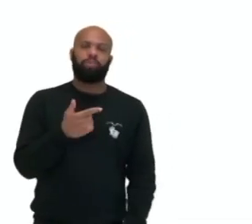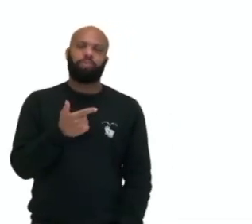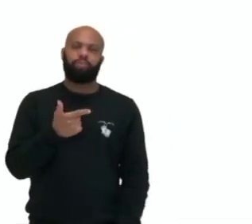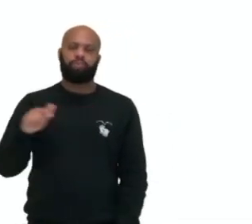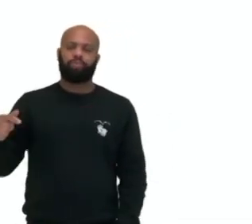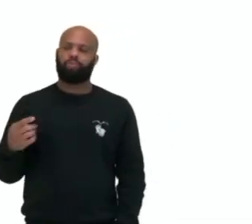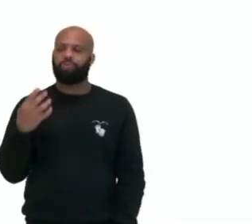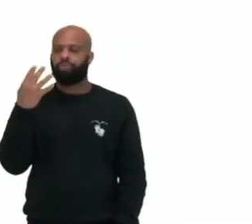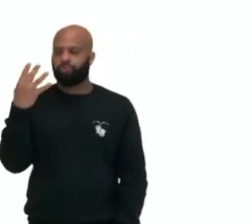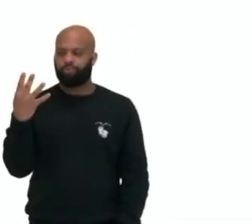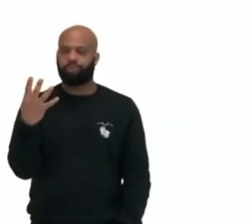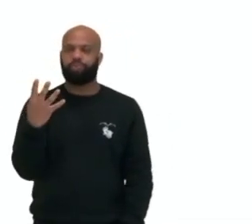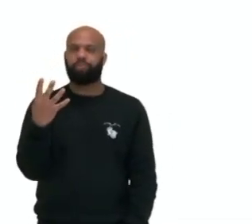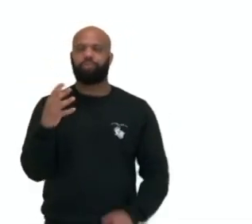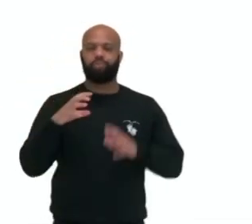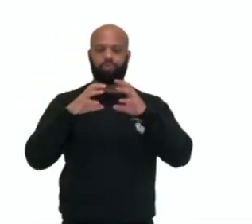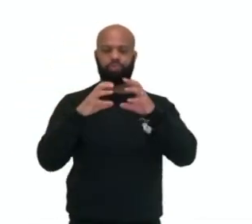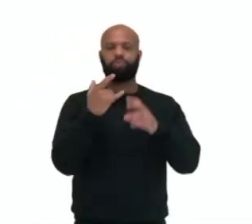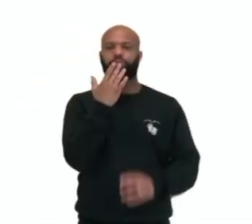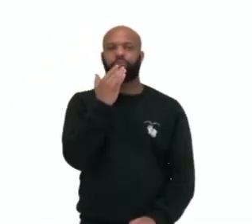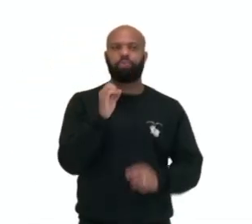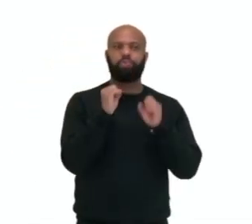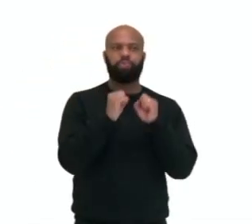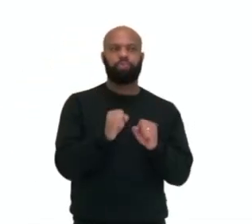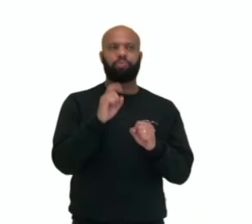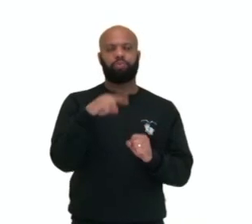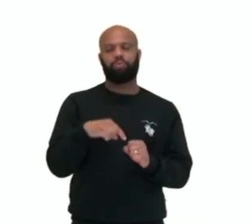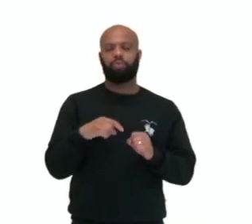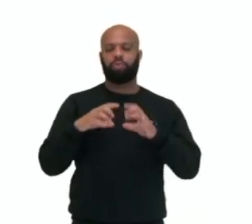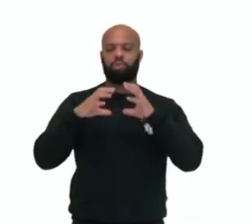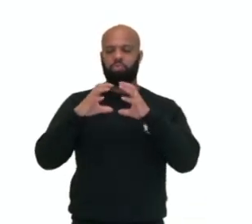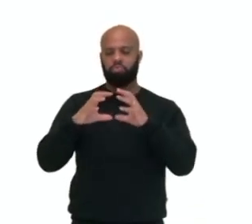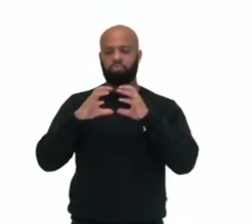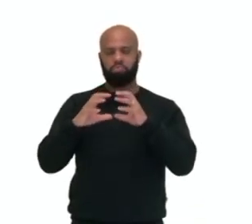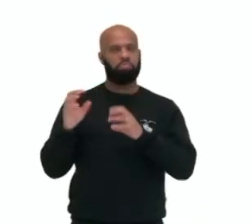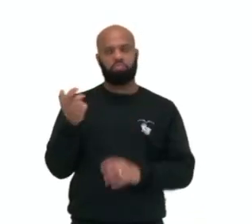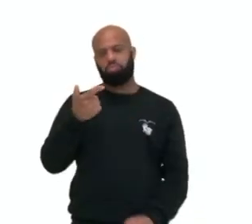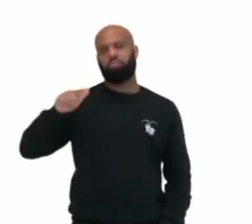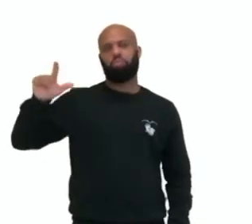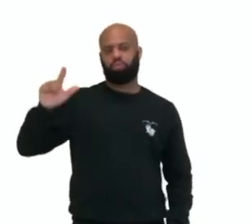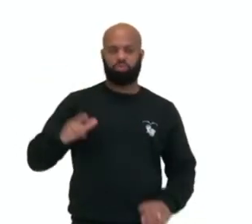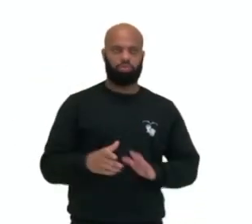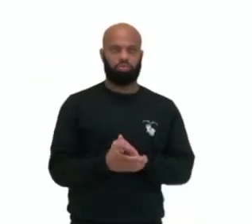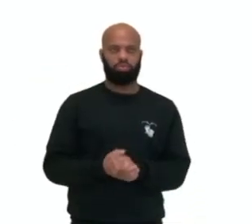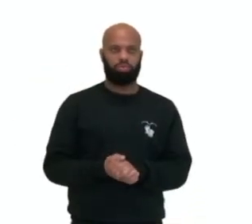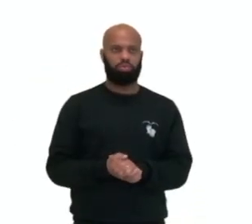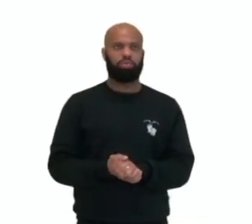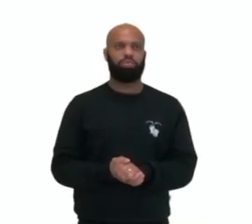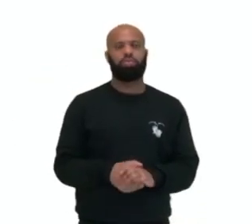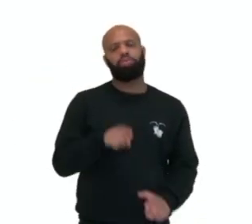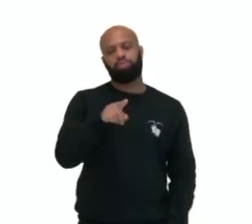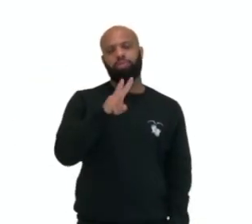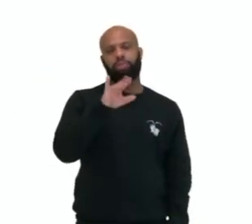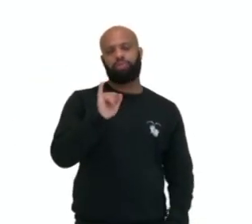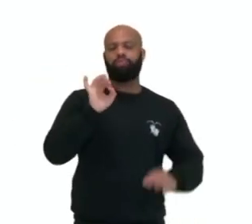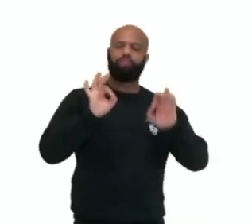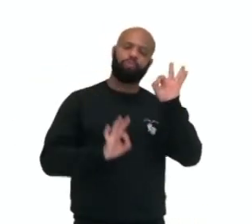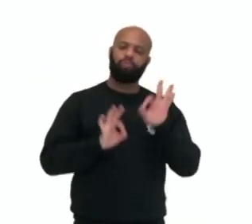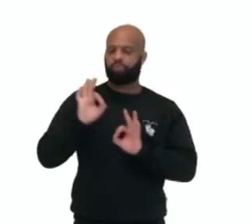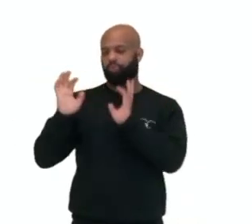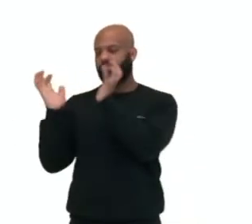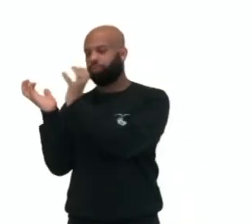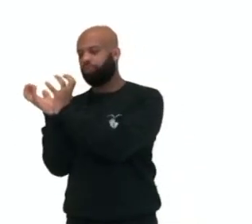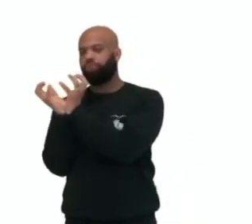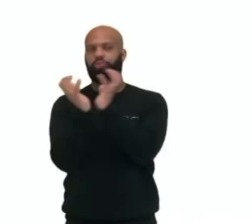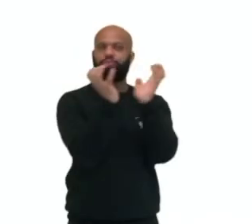4 bolas coloridas, podem ser aquelas bolas de borracha ou até bolinhas de tênis, tá? Vocês vão montar as suas